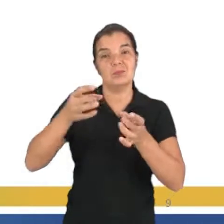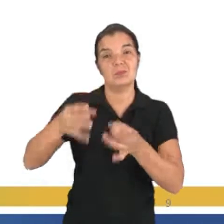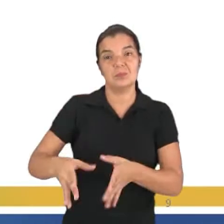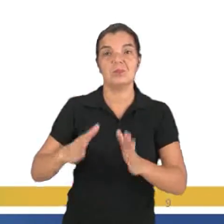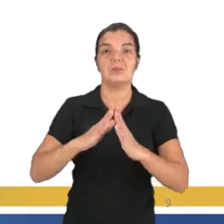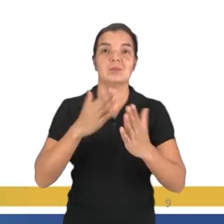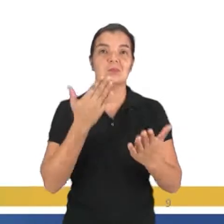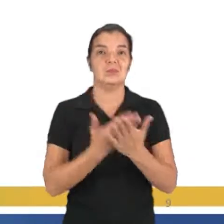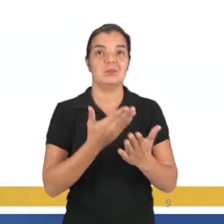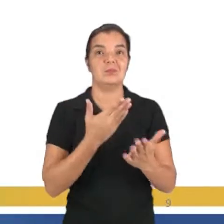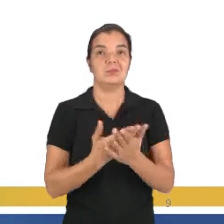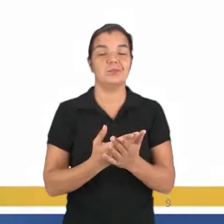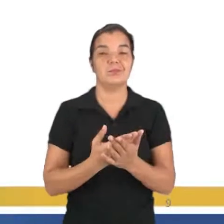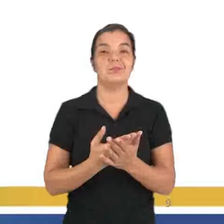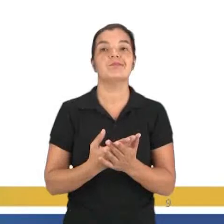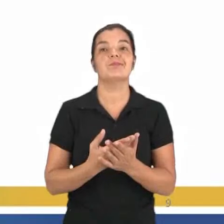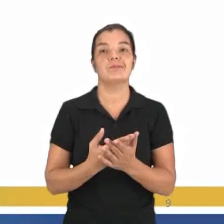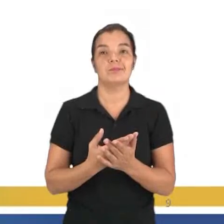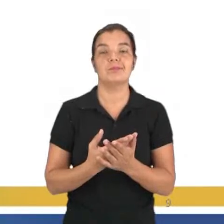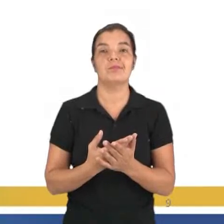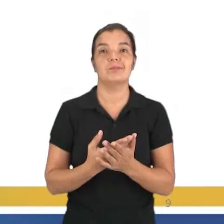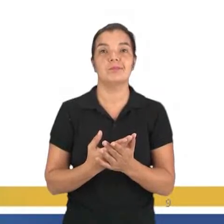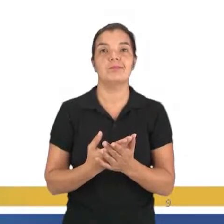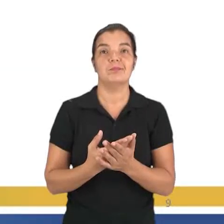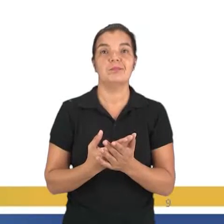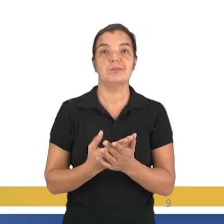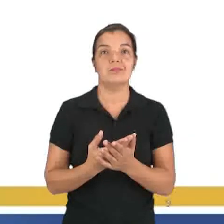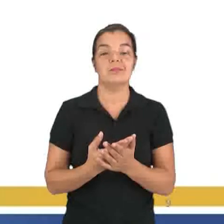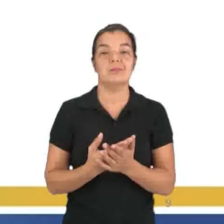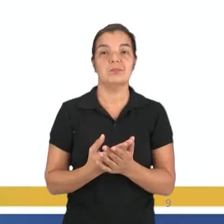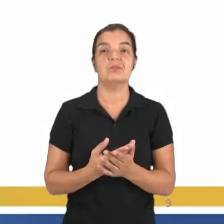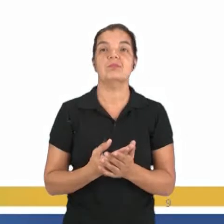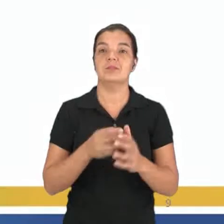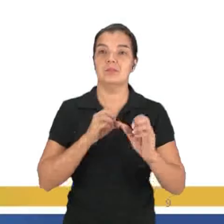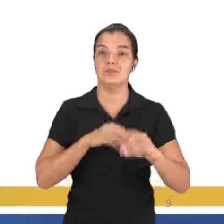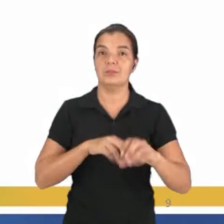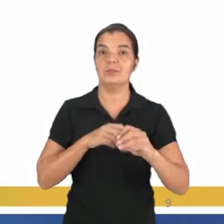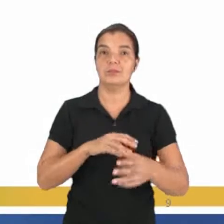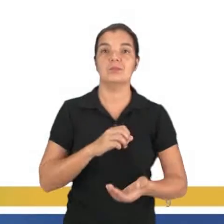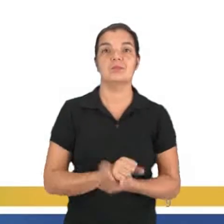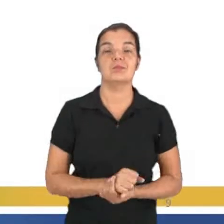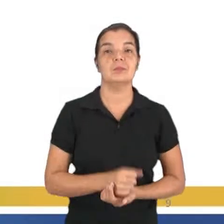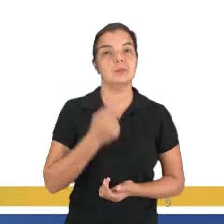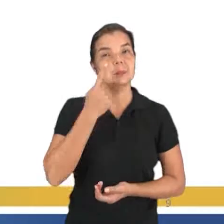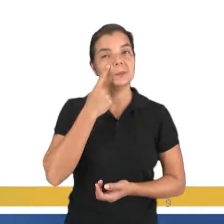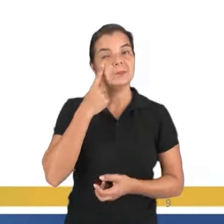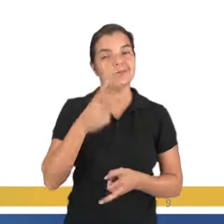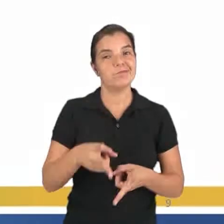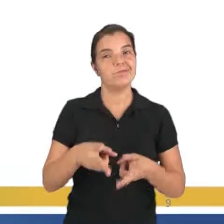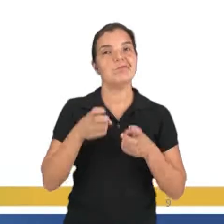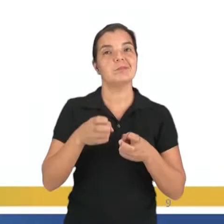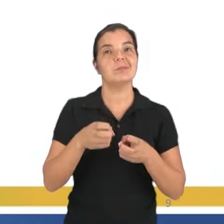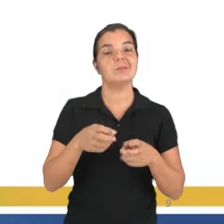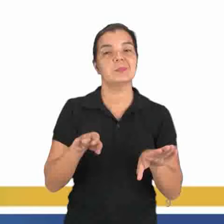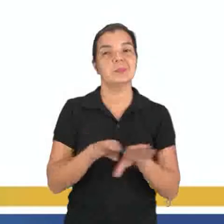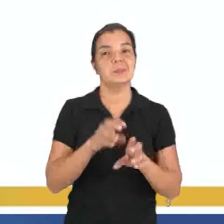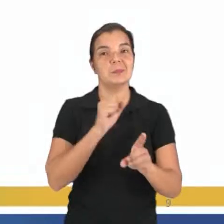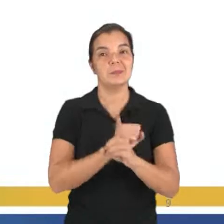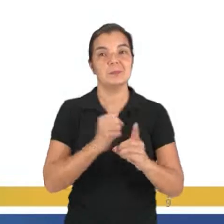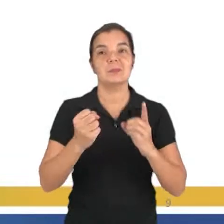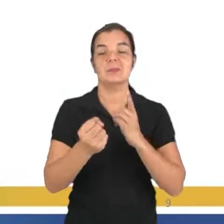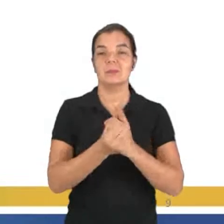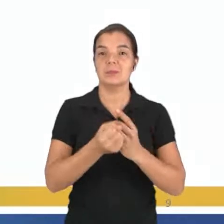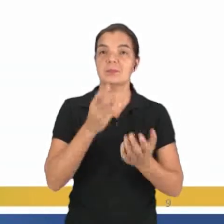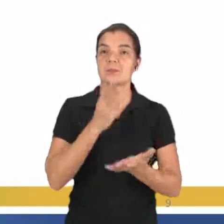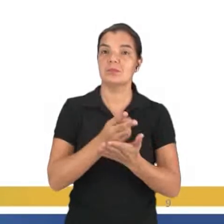abandono escolar. Contribui também com os dados educacionais, né? Então percebemos que esses indicadores sociais eles